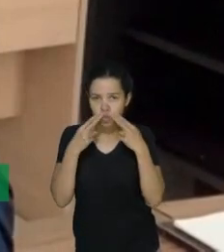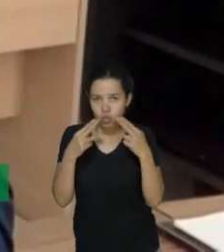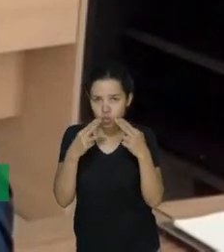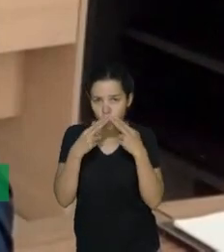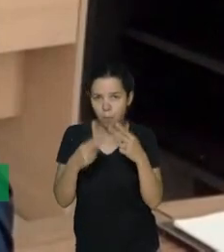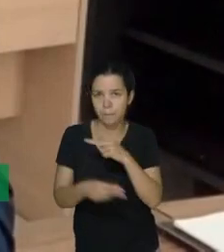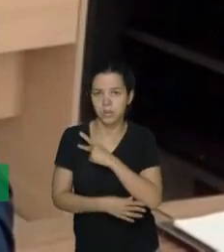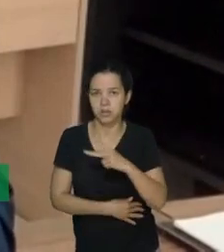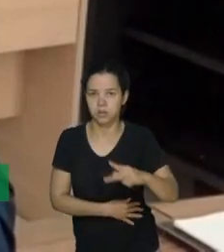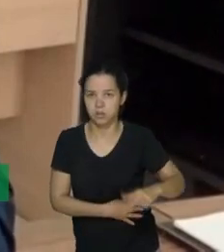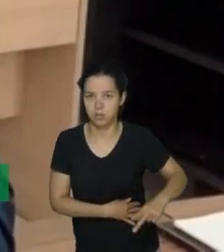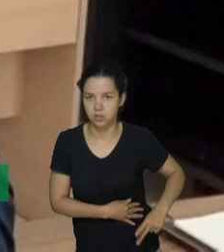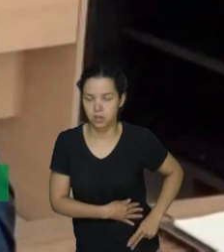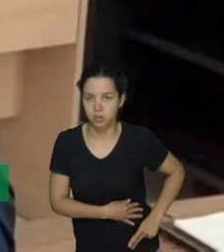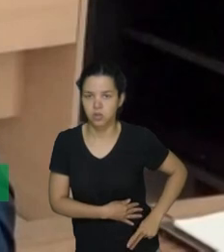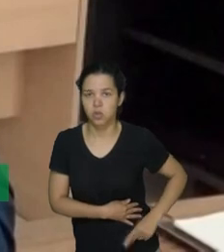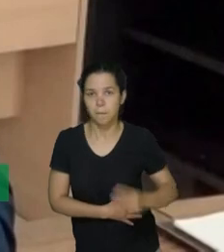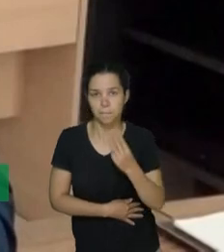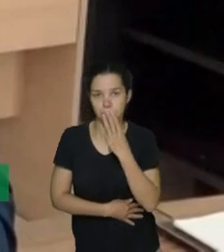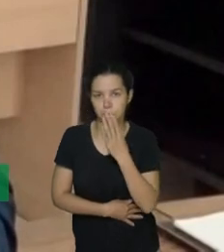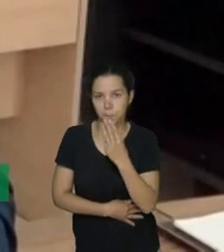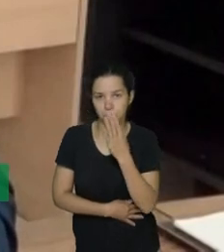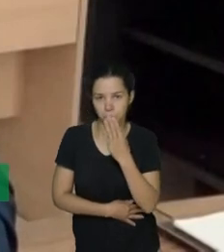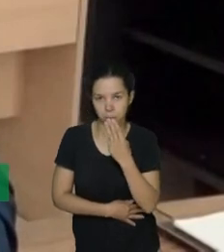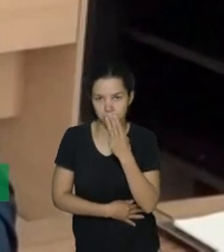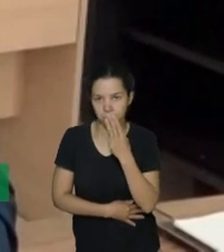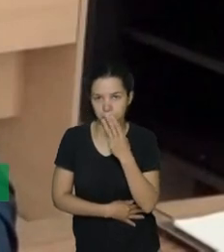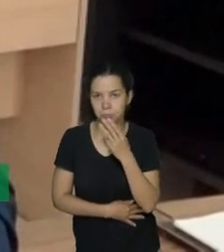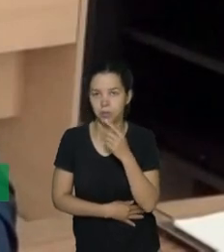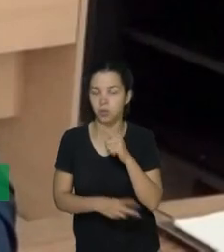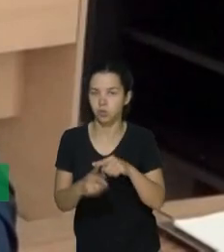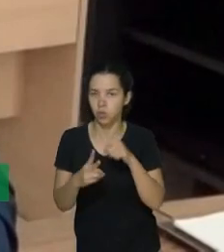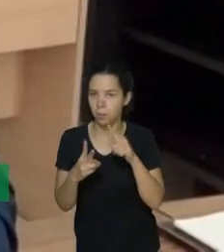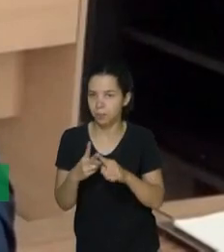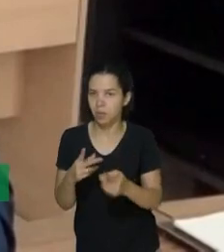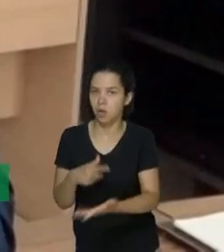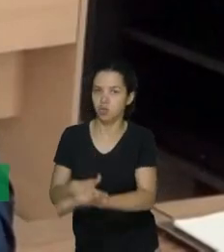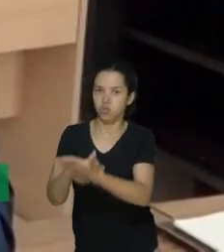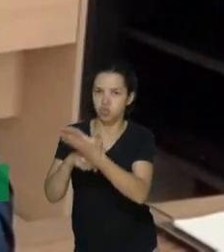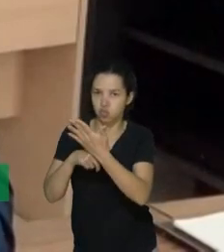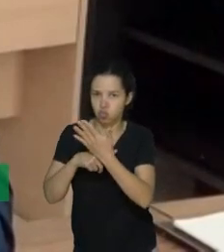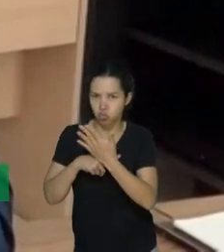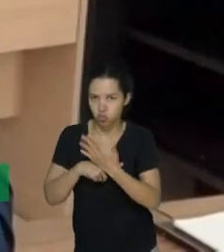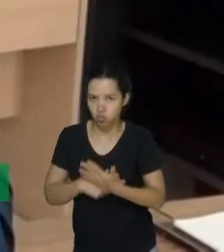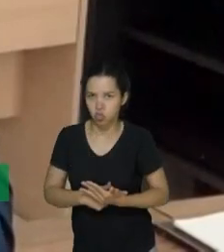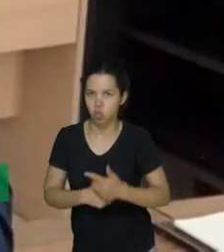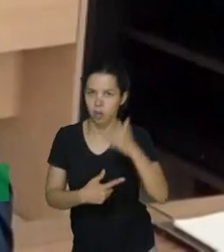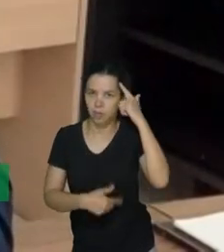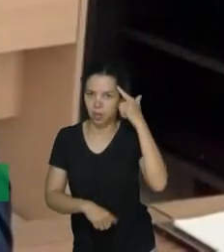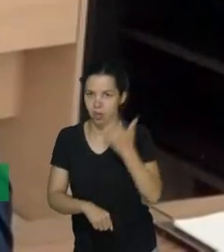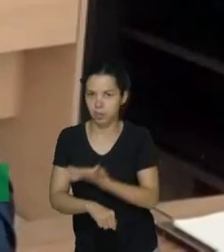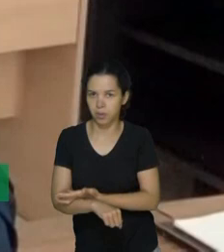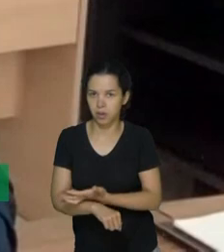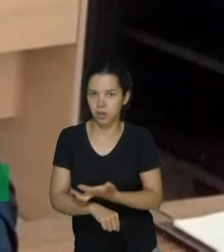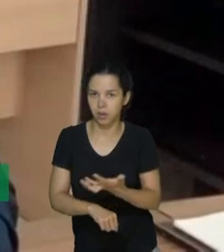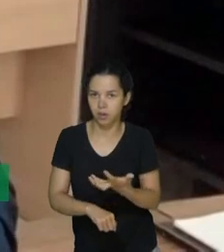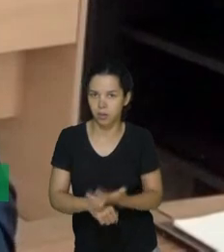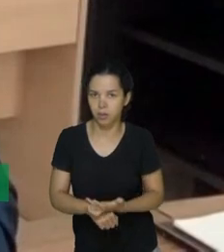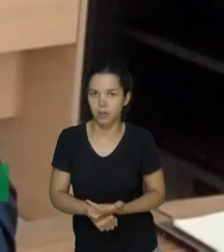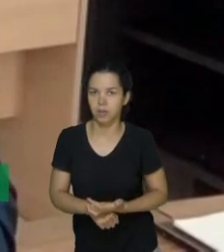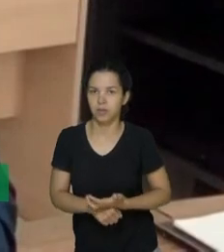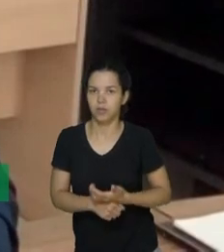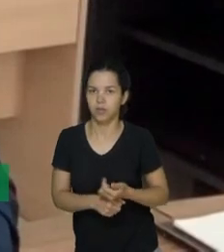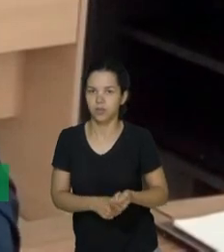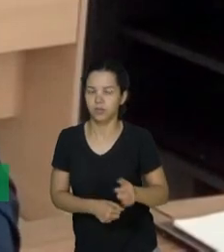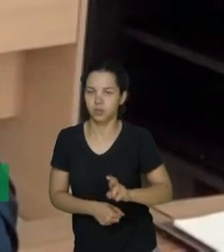presidente Moacir Sopelsa, que são os dois caras que sempre me ajudaram com seus cabelos, mano, o dono da lancha, né? Um abraço ao